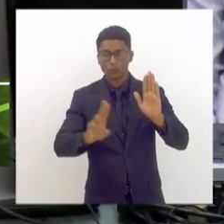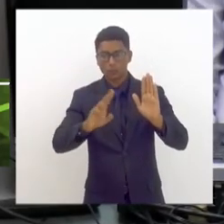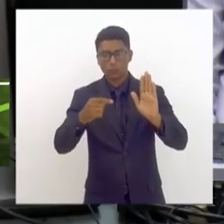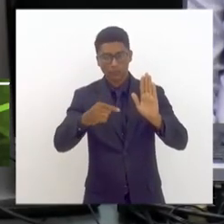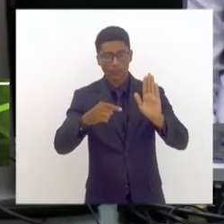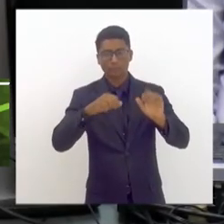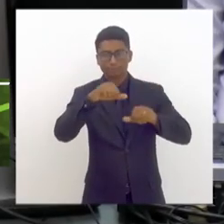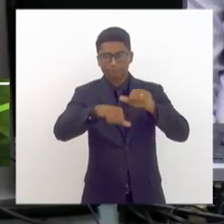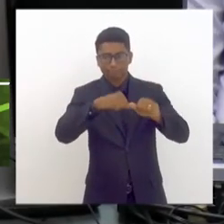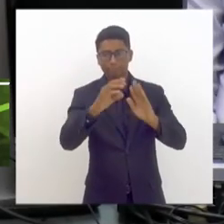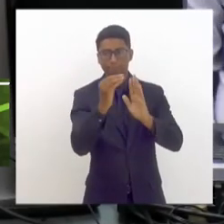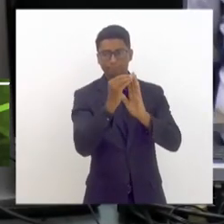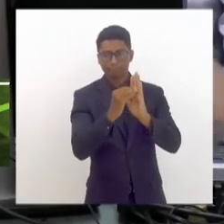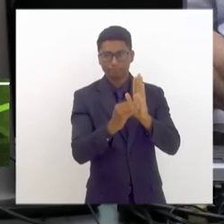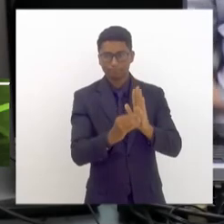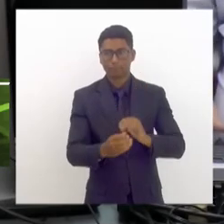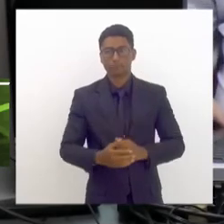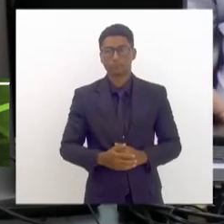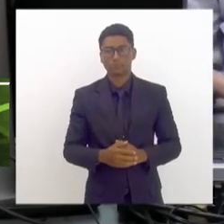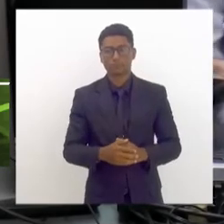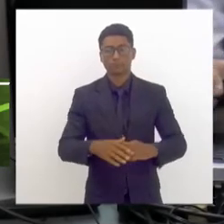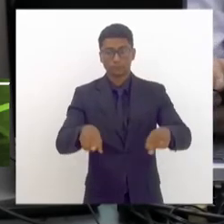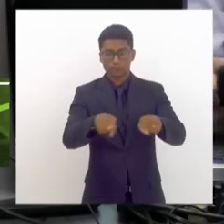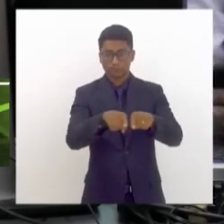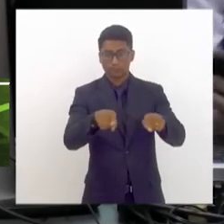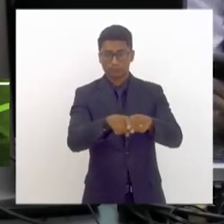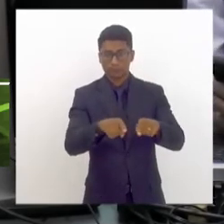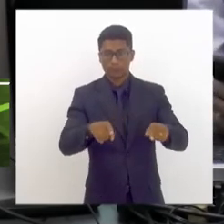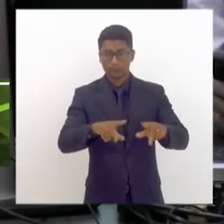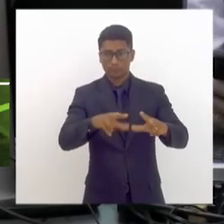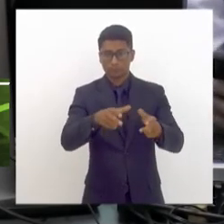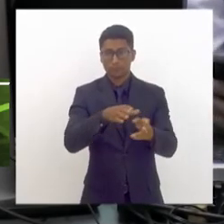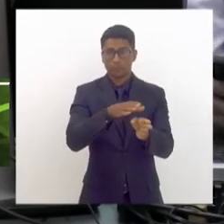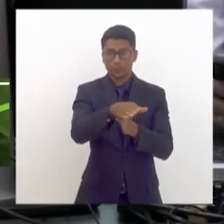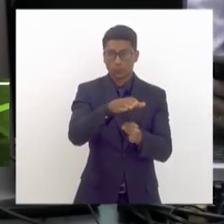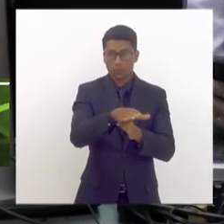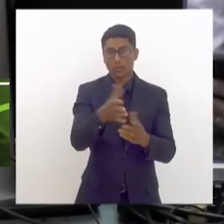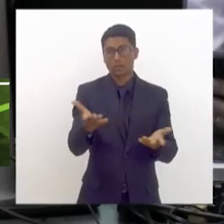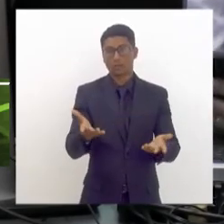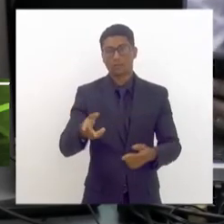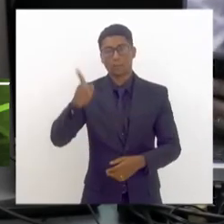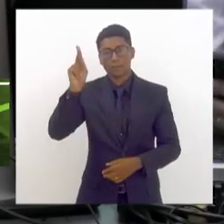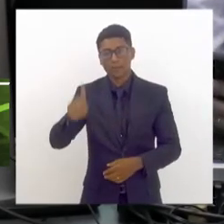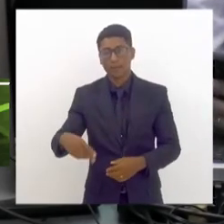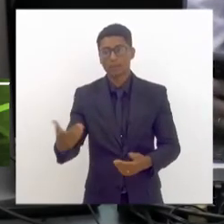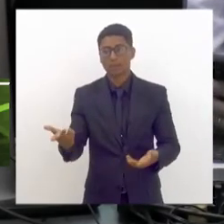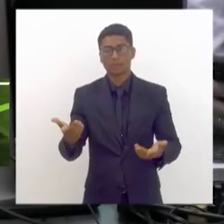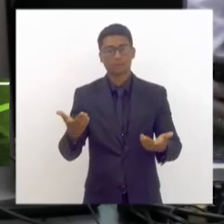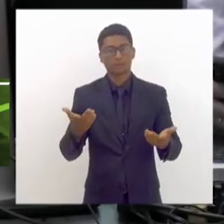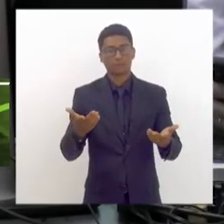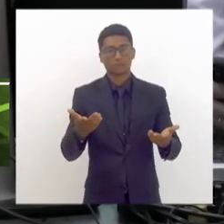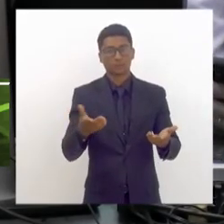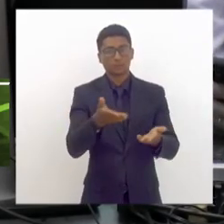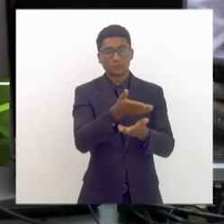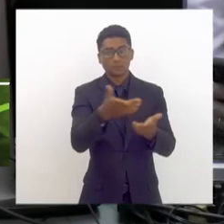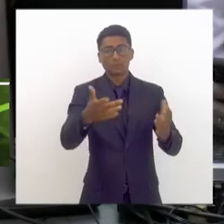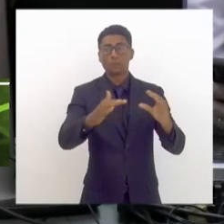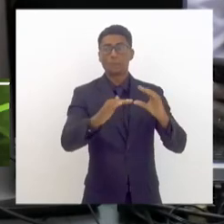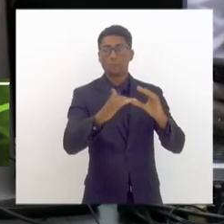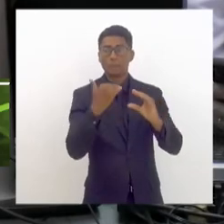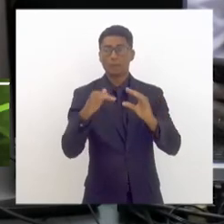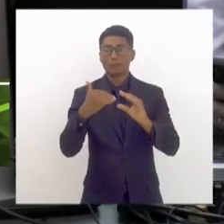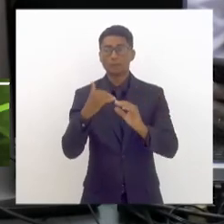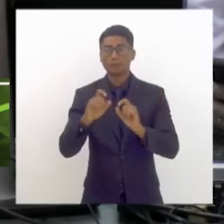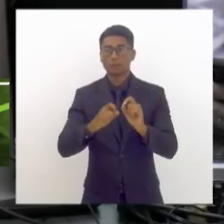até... do próprio conselho, assessoria técnica, enfim, a presidência, enfim, os conselheiros, mandarem para nós, quem sabe até